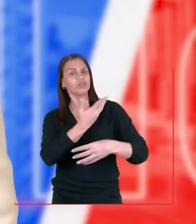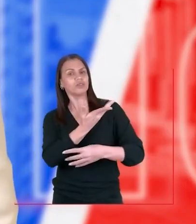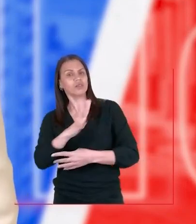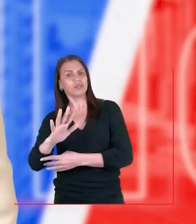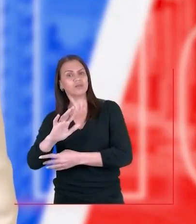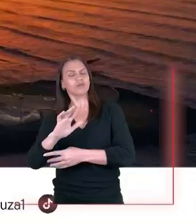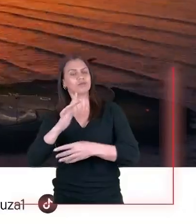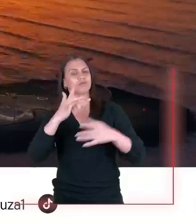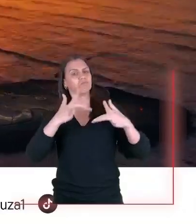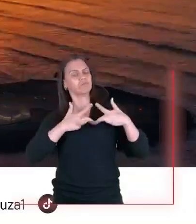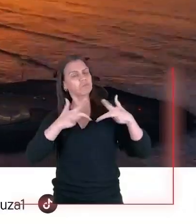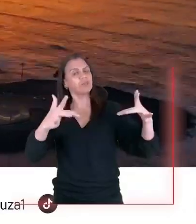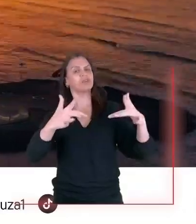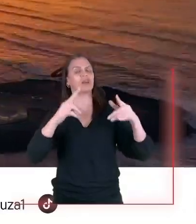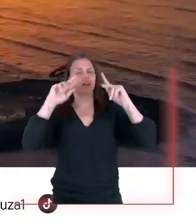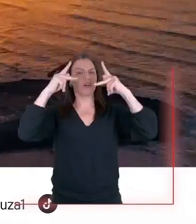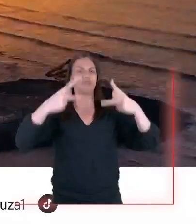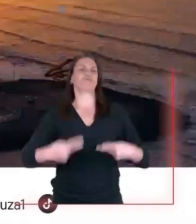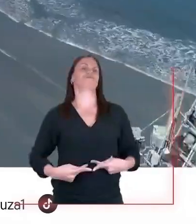mais humana.